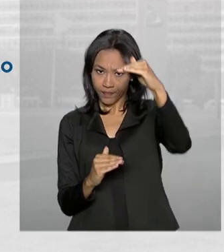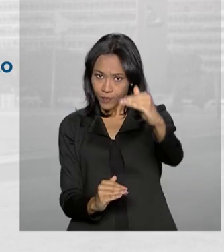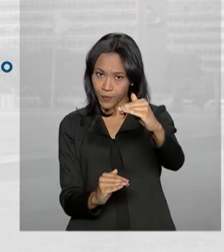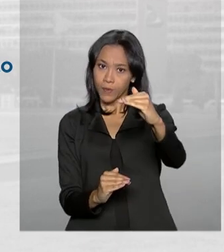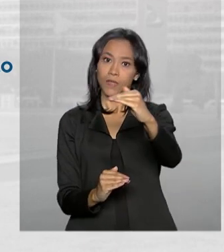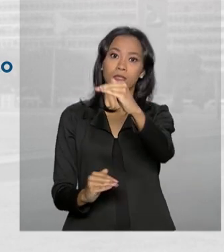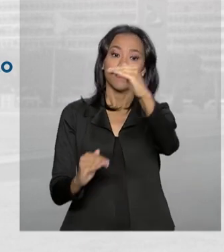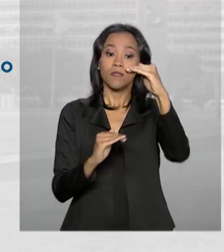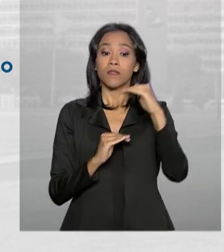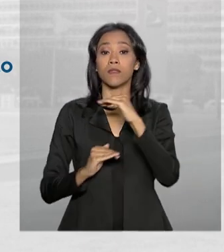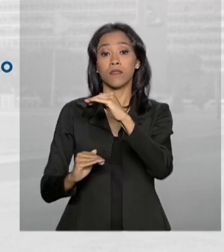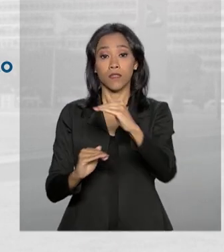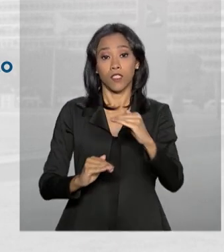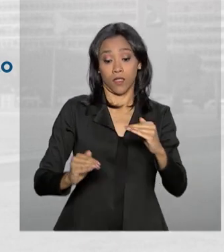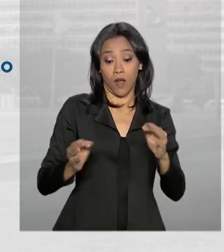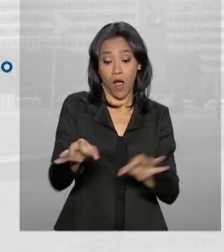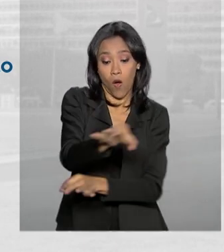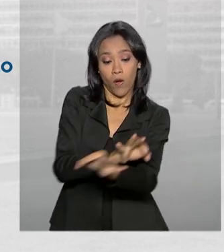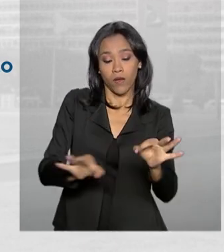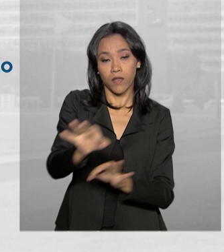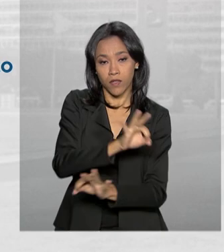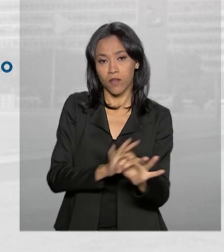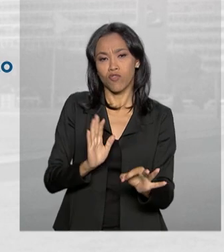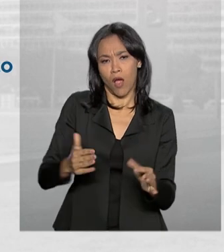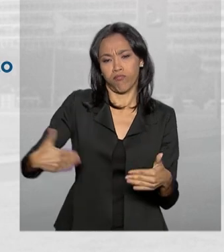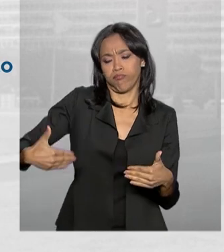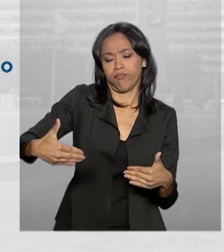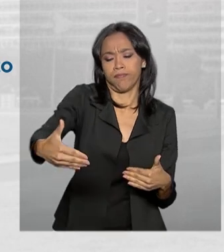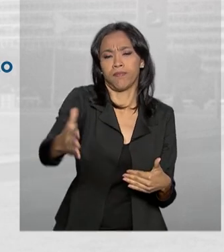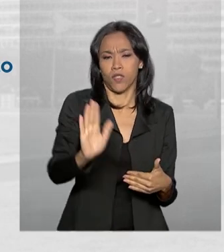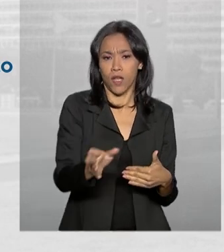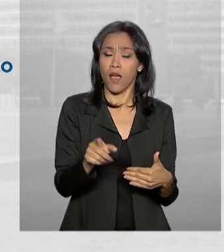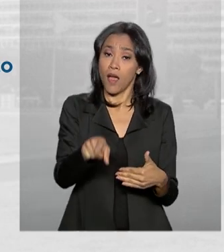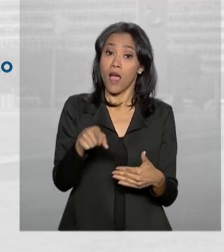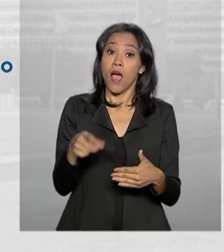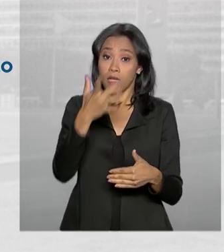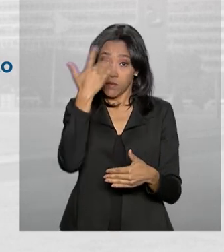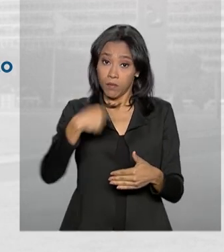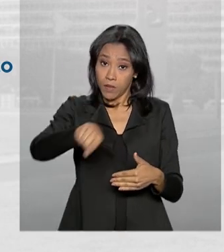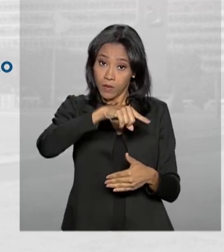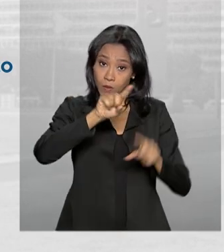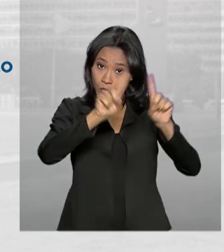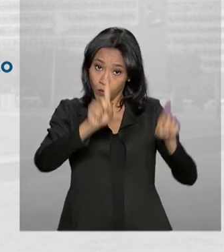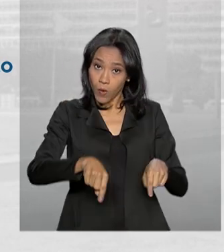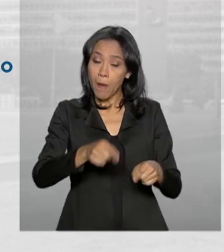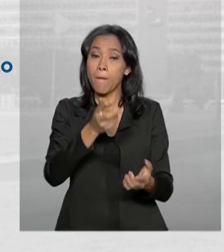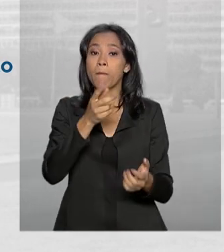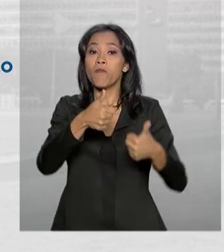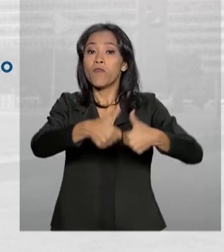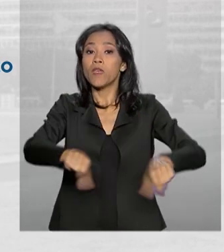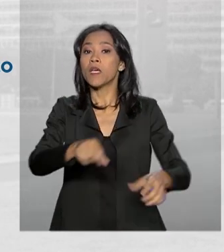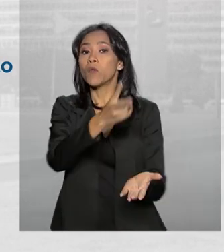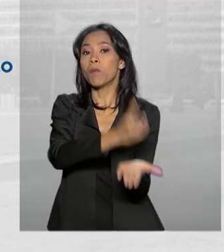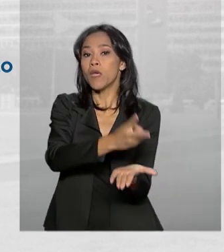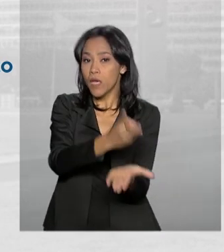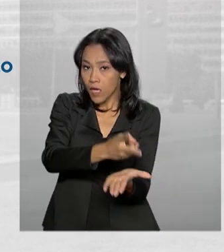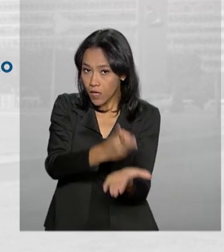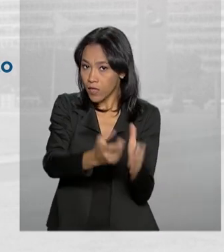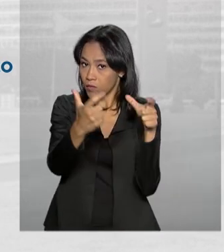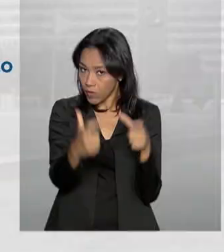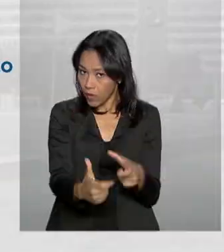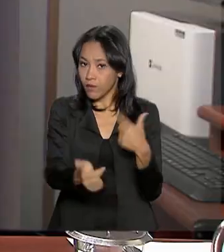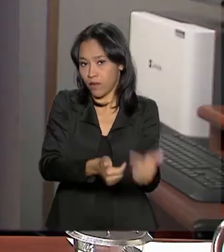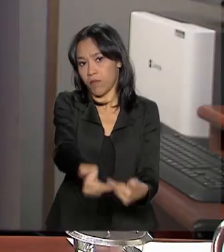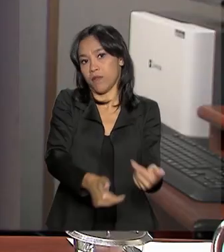adequação dos espaços físicos já está em processo. Até lá, os servidores permanecem no mesmo local onde já desempenham suas